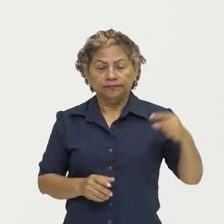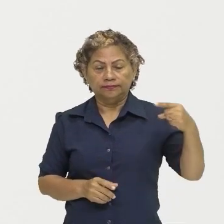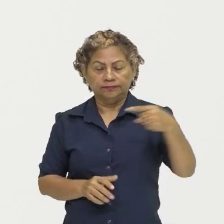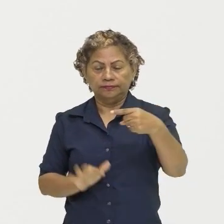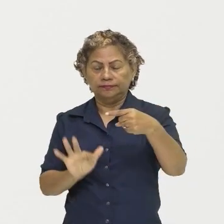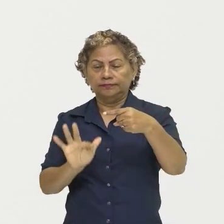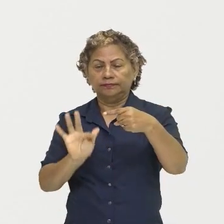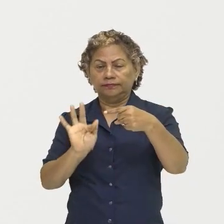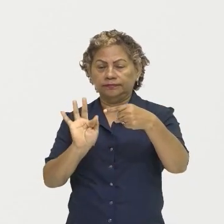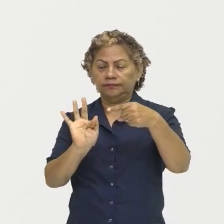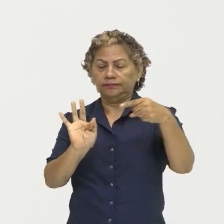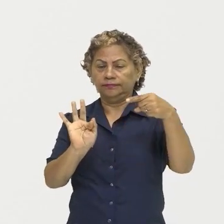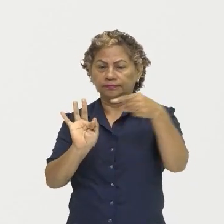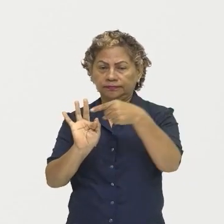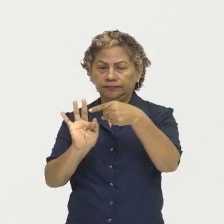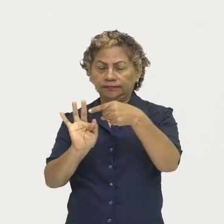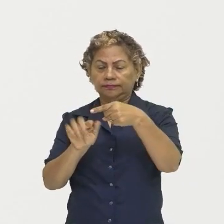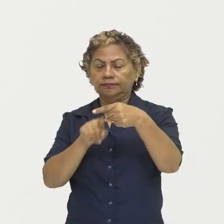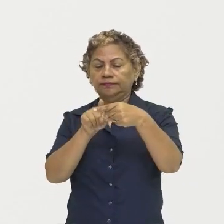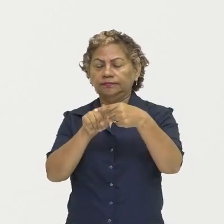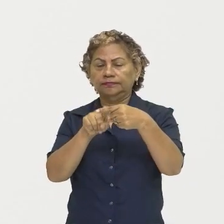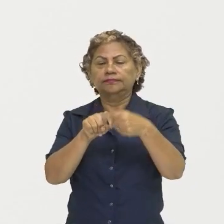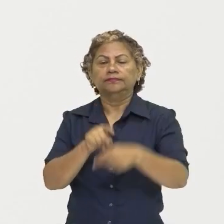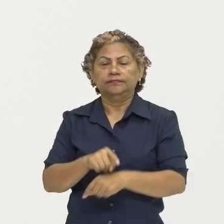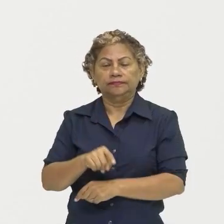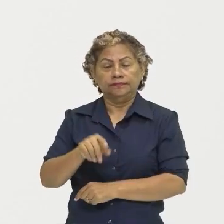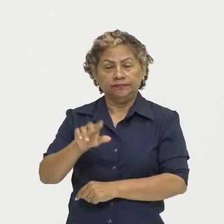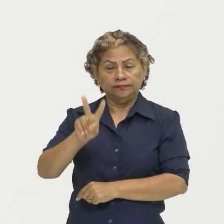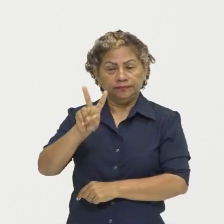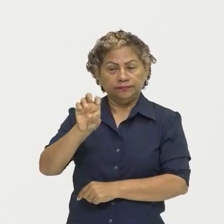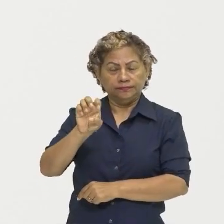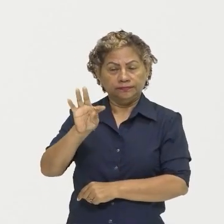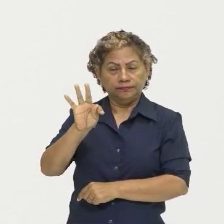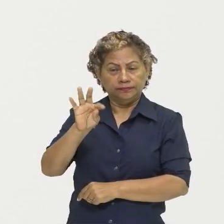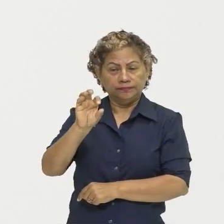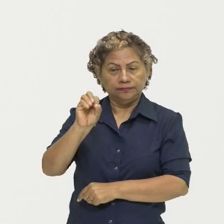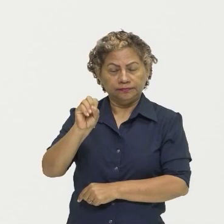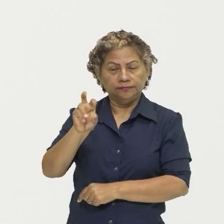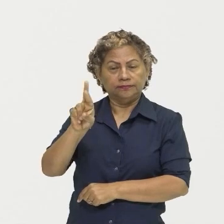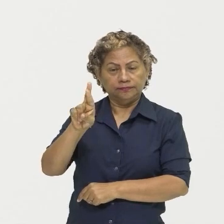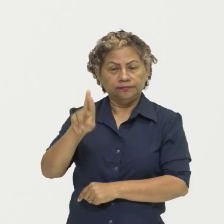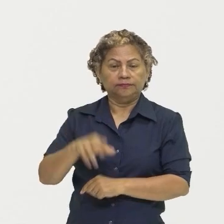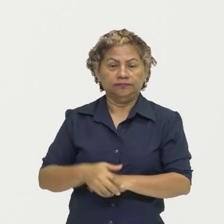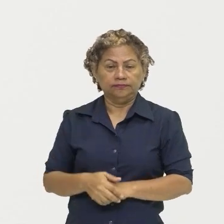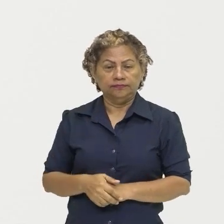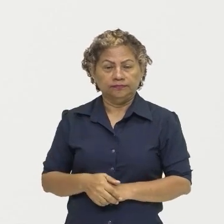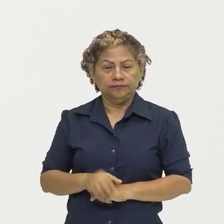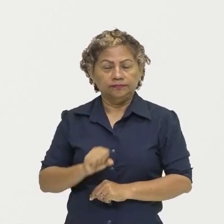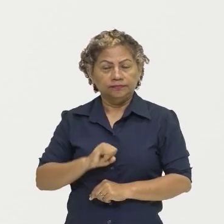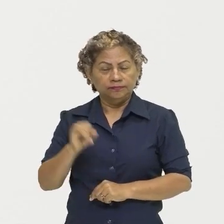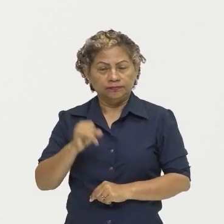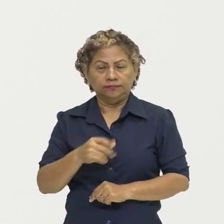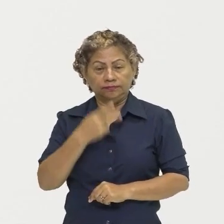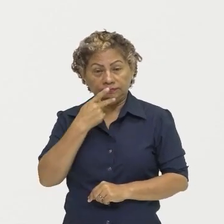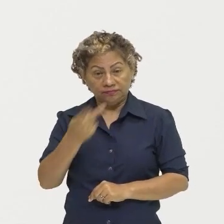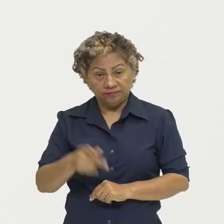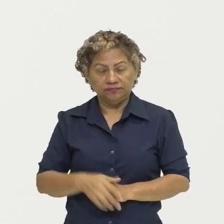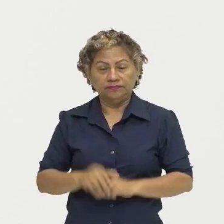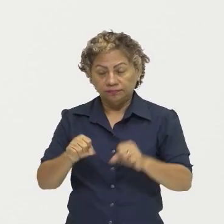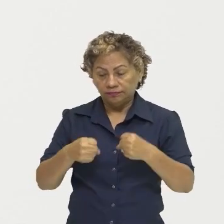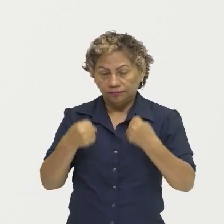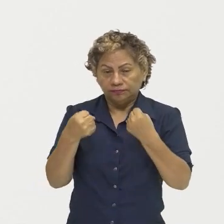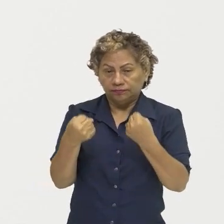aqui representa o vetor. Se eu estou falando do vetor velocidade ou vetor força, olha aqui,